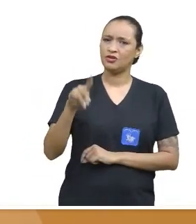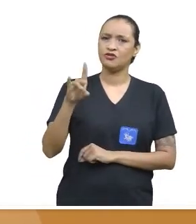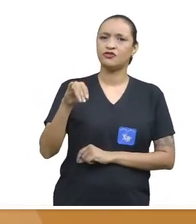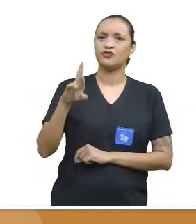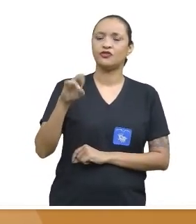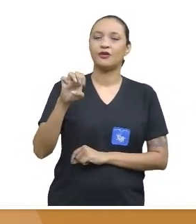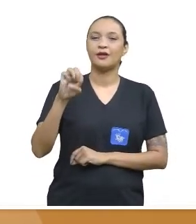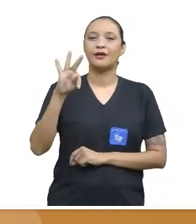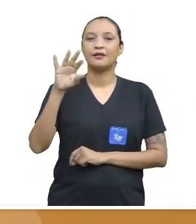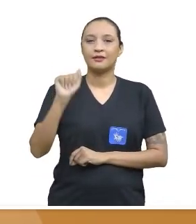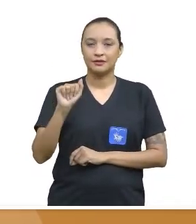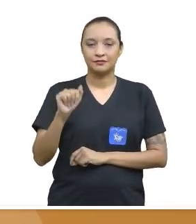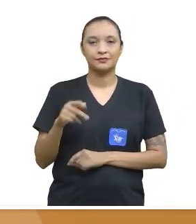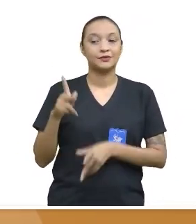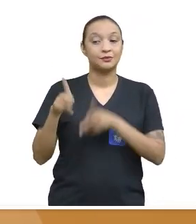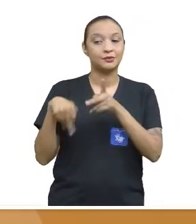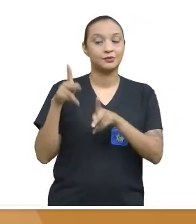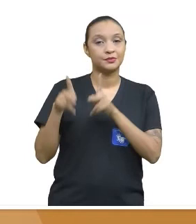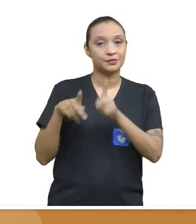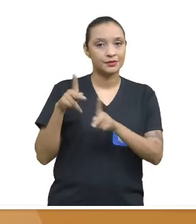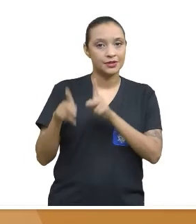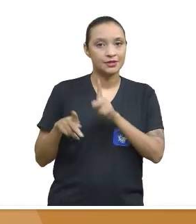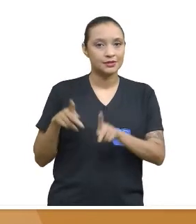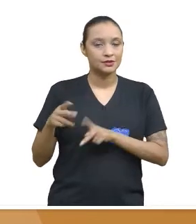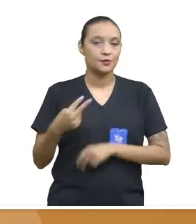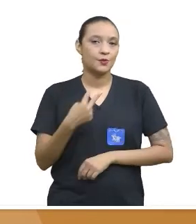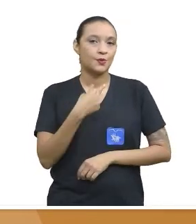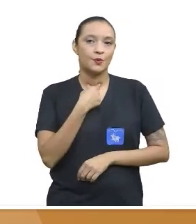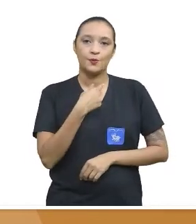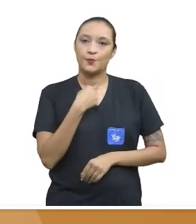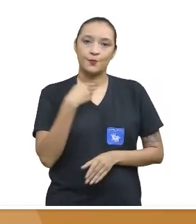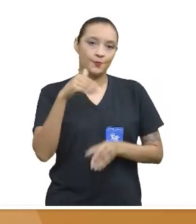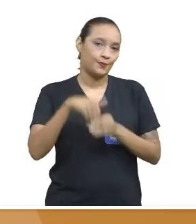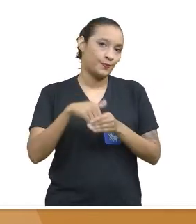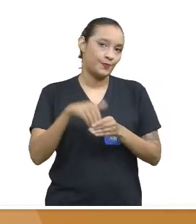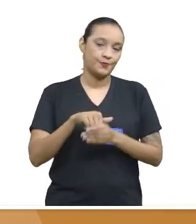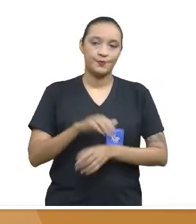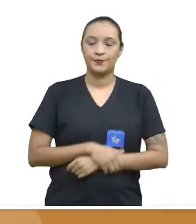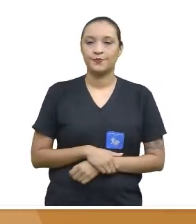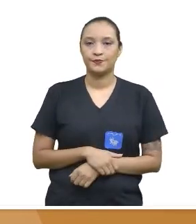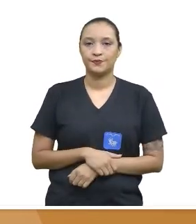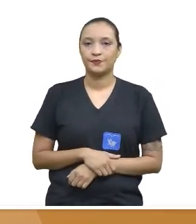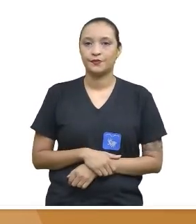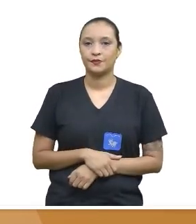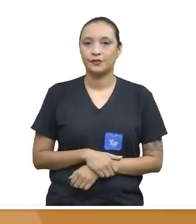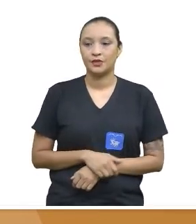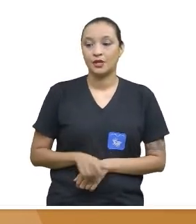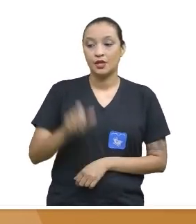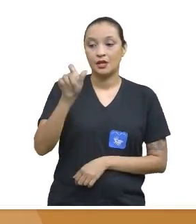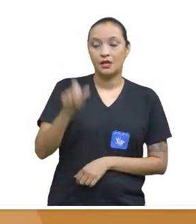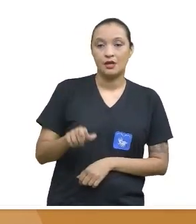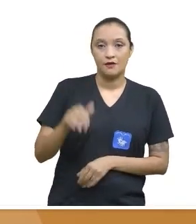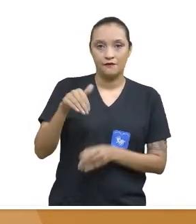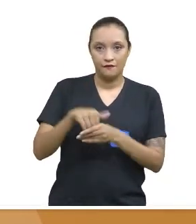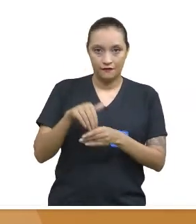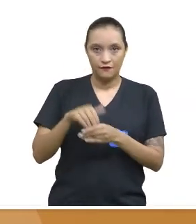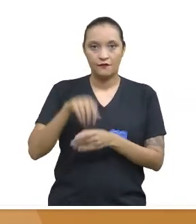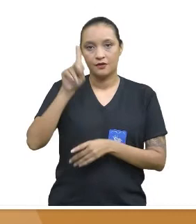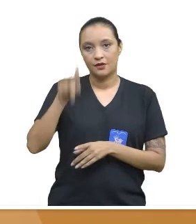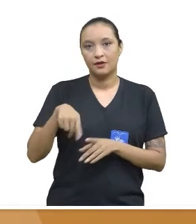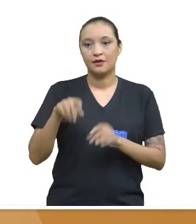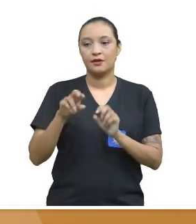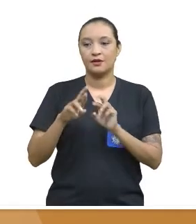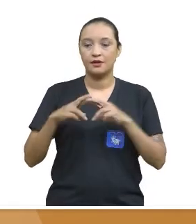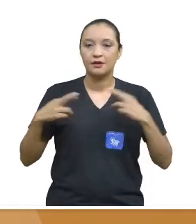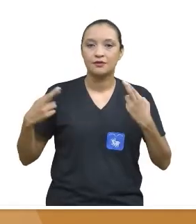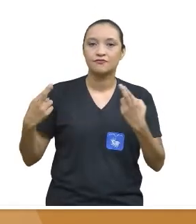A população não pode votar. Quem vota é ali a Assembleia e, logicamente,